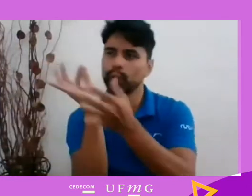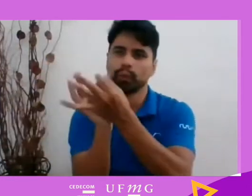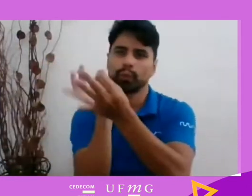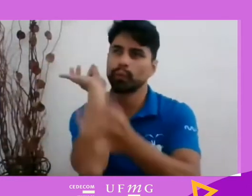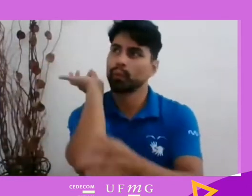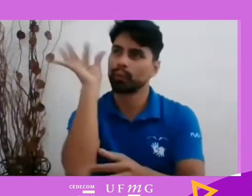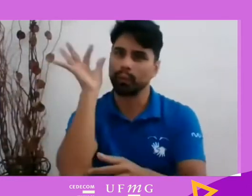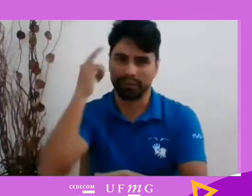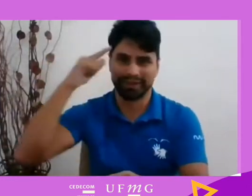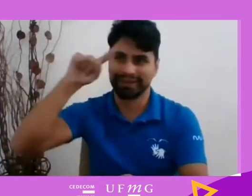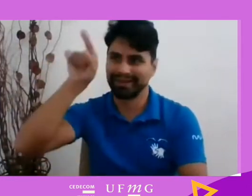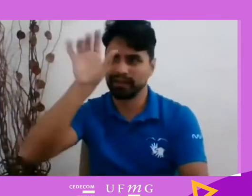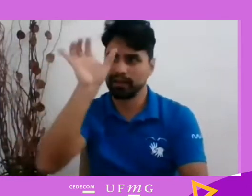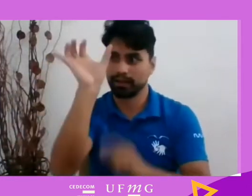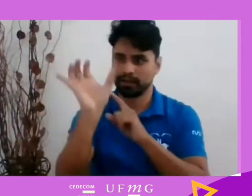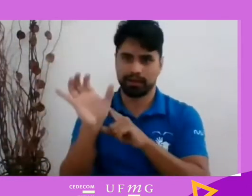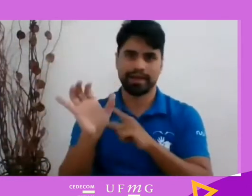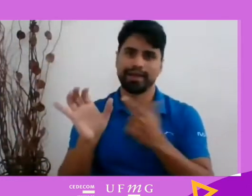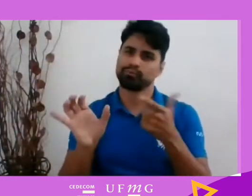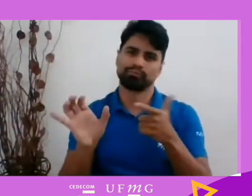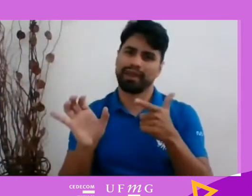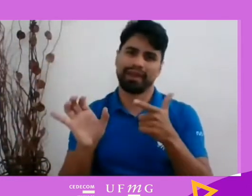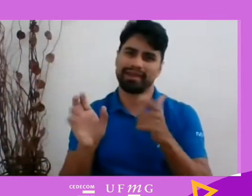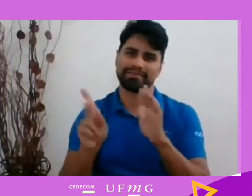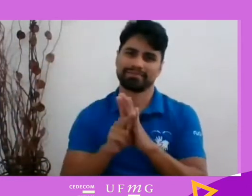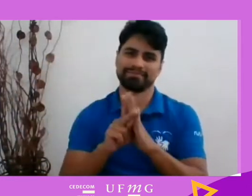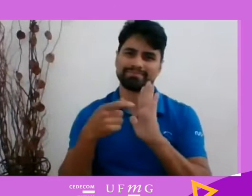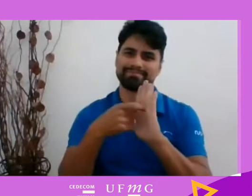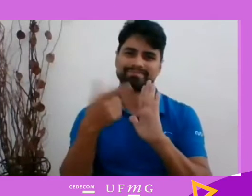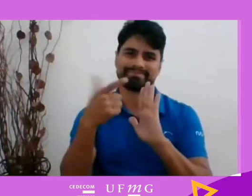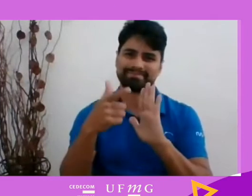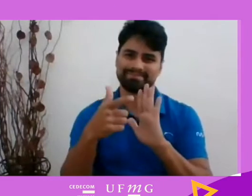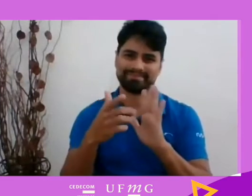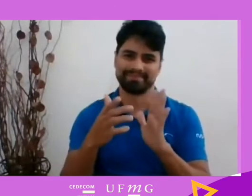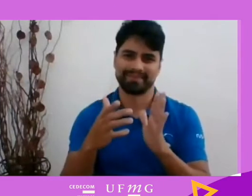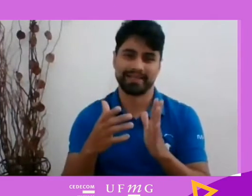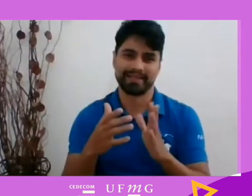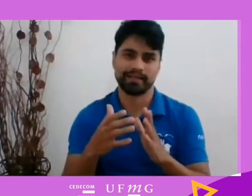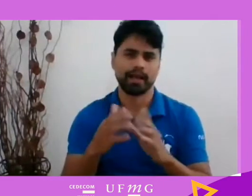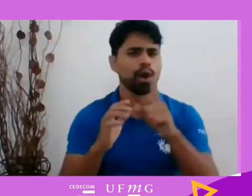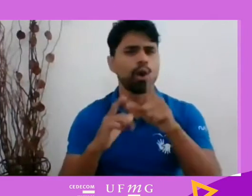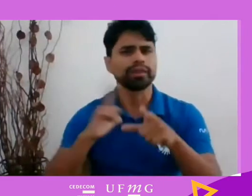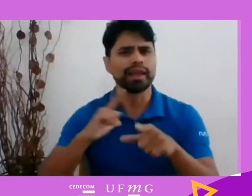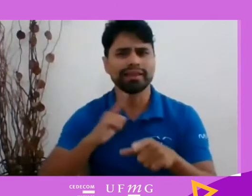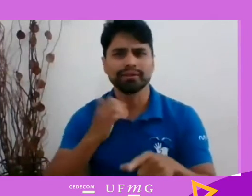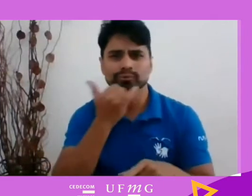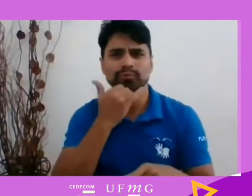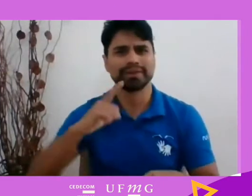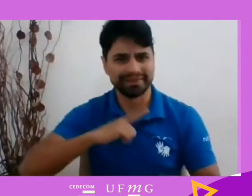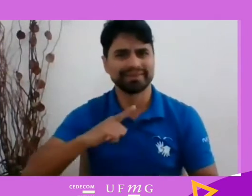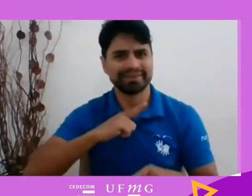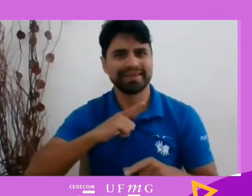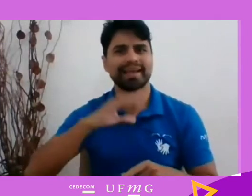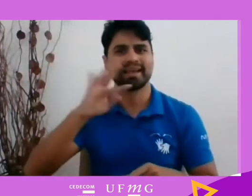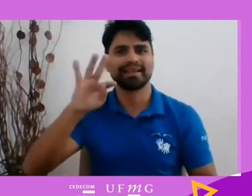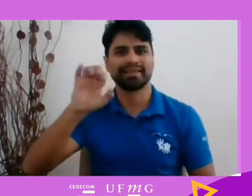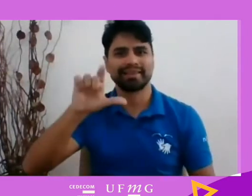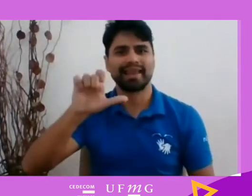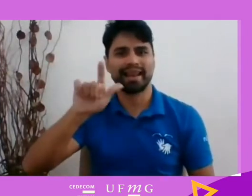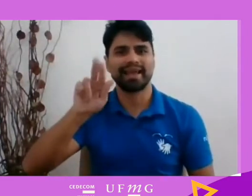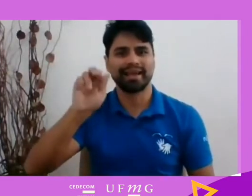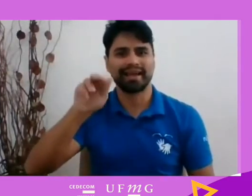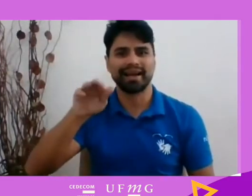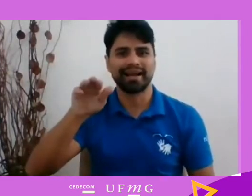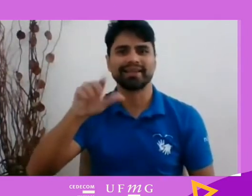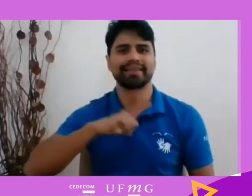clicar lá, procurar lá Telegram Universidade Federal de Minas Gerais e clicar para assinar esse canal. Professora, queria aproveitar para